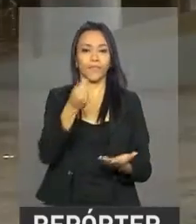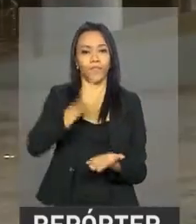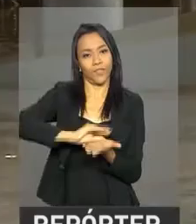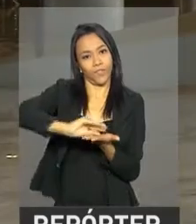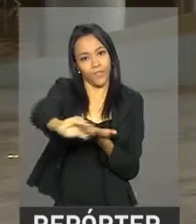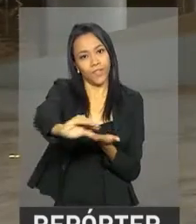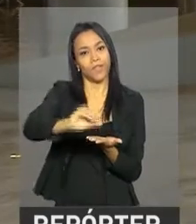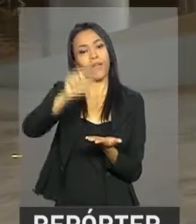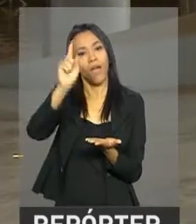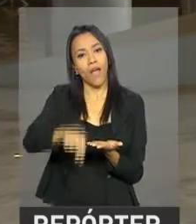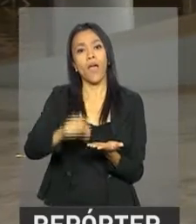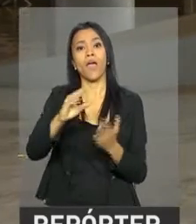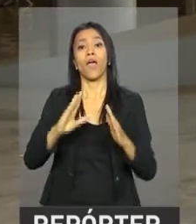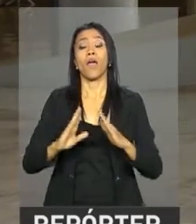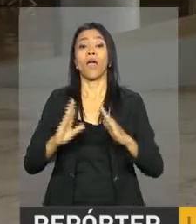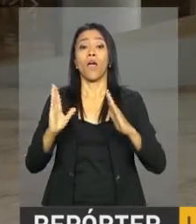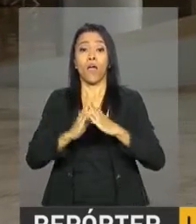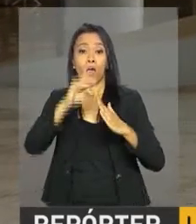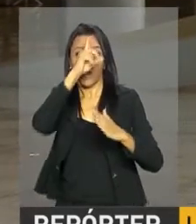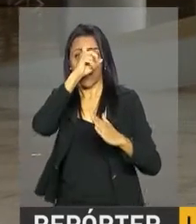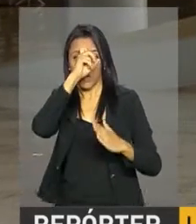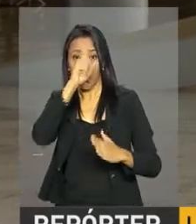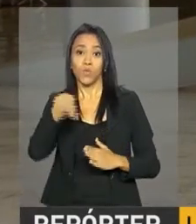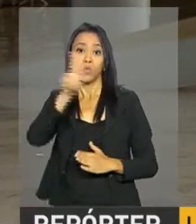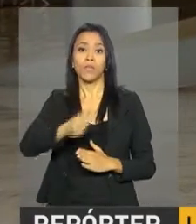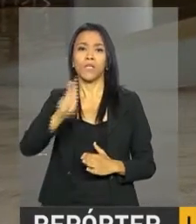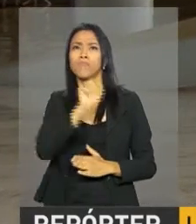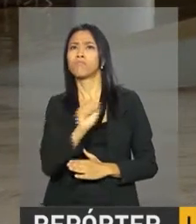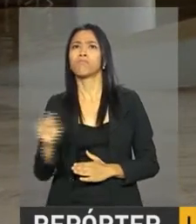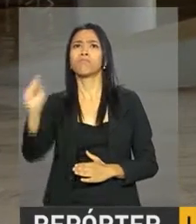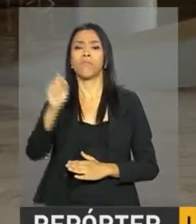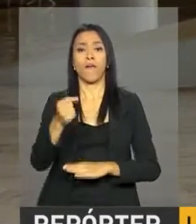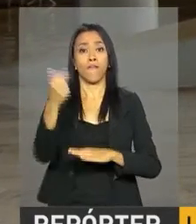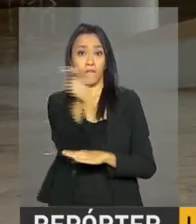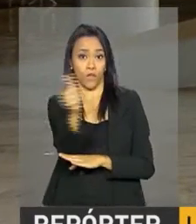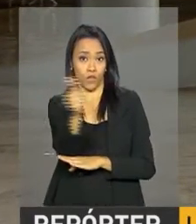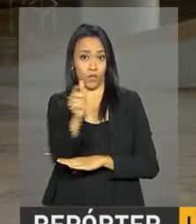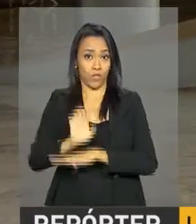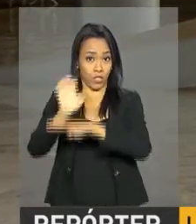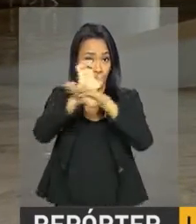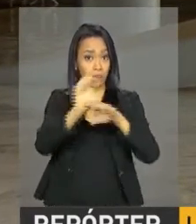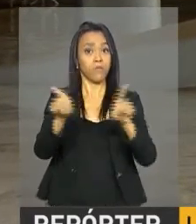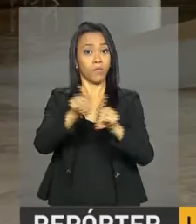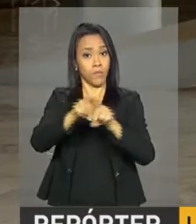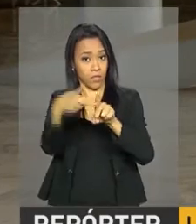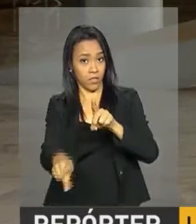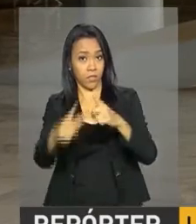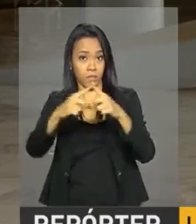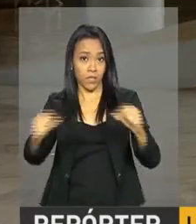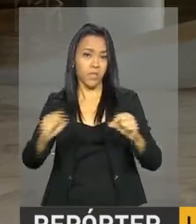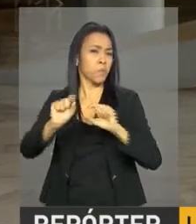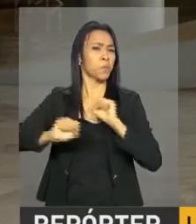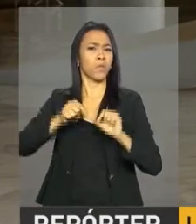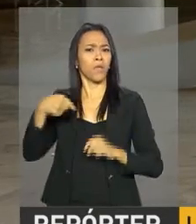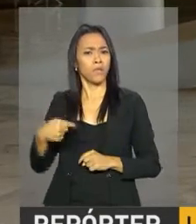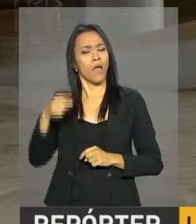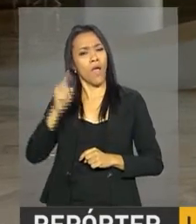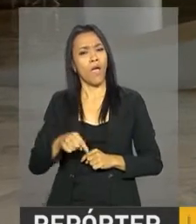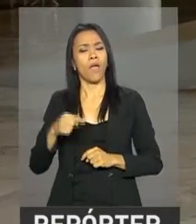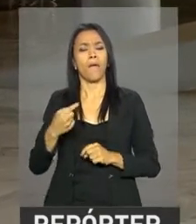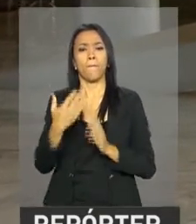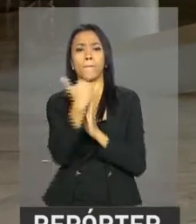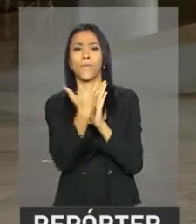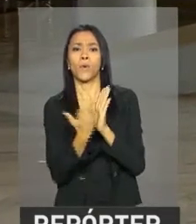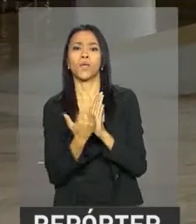ser destinados a hospitais universitários de 22 estados e do Distrito Federal. A iniciativa faz parte do Programa Nacional